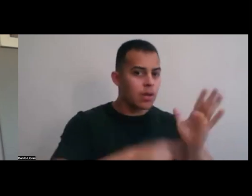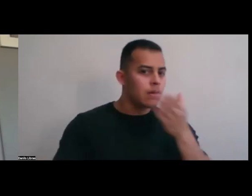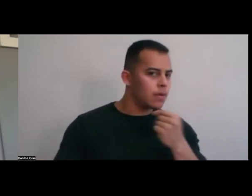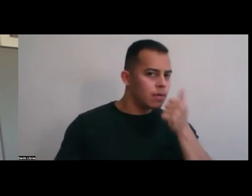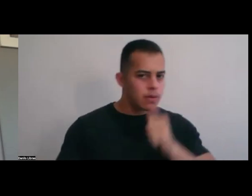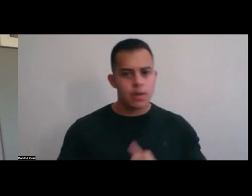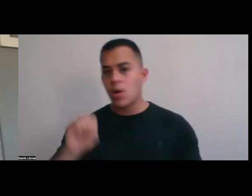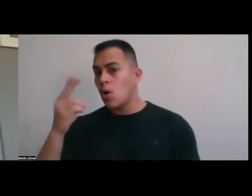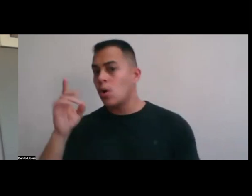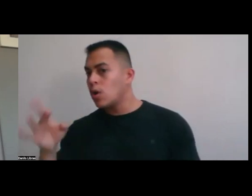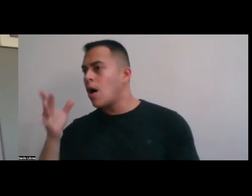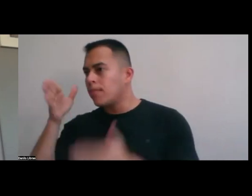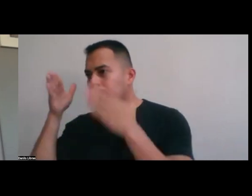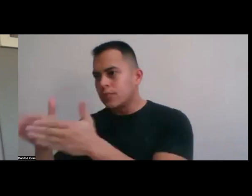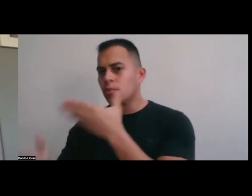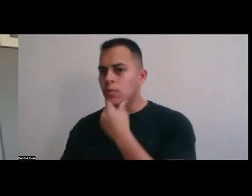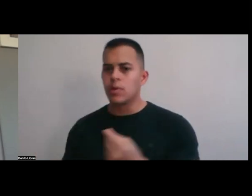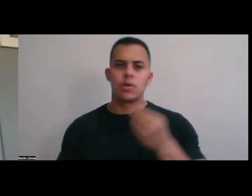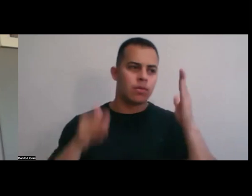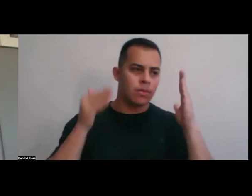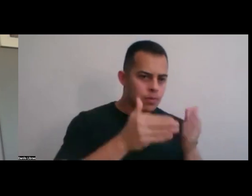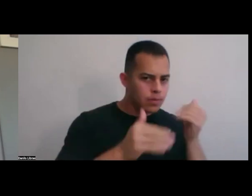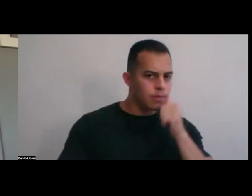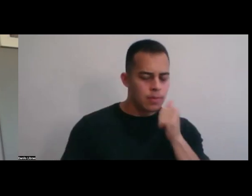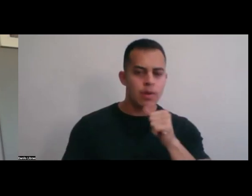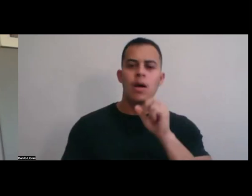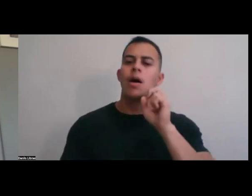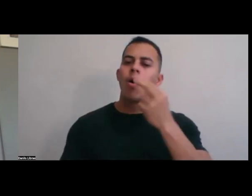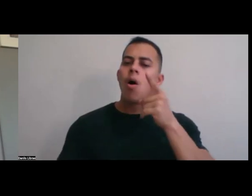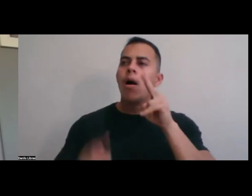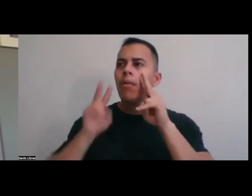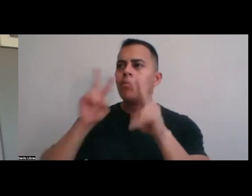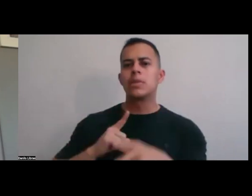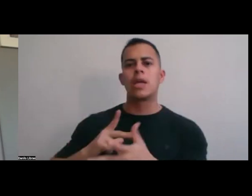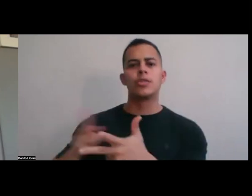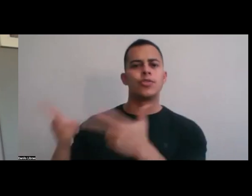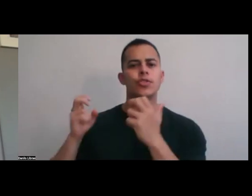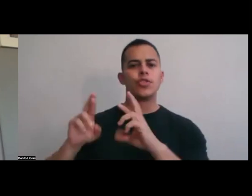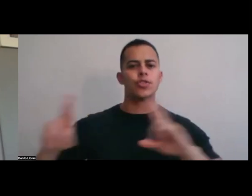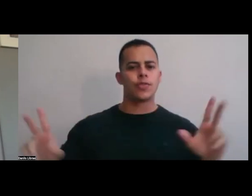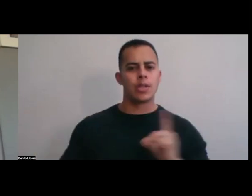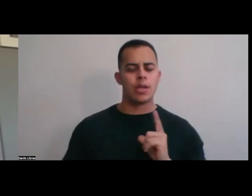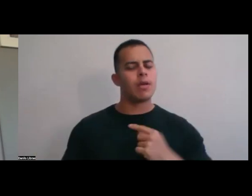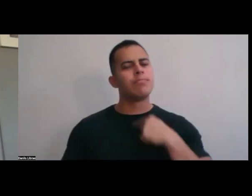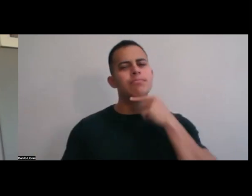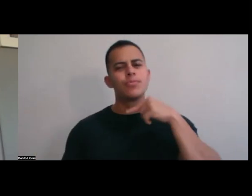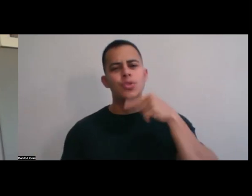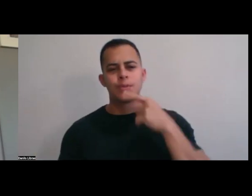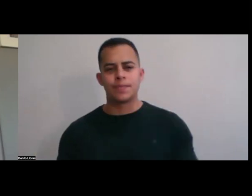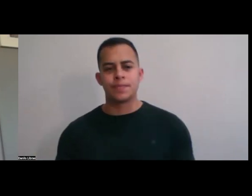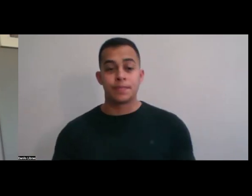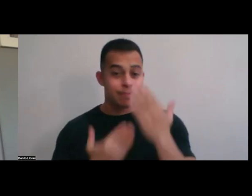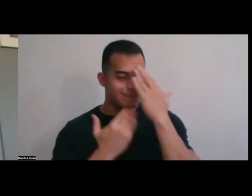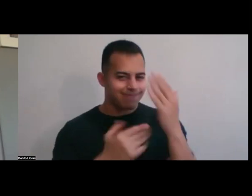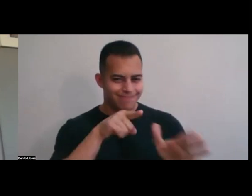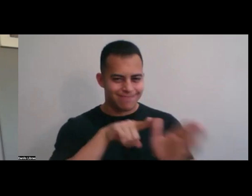se foi só em macho, só em fêmea, se foi com os dois, se chegou a observar alguma diferença. Fiquei com essa Muito dúvida. obrigada pela tua